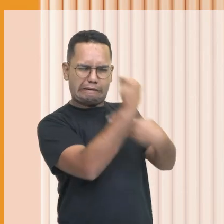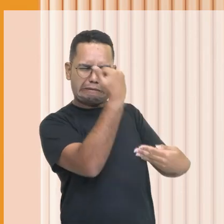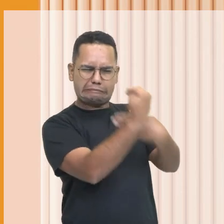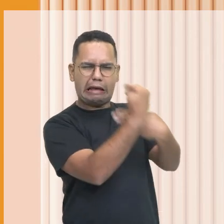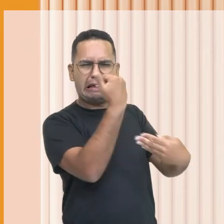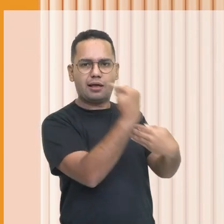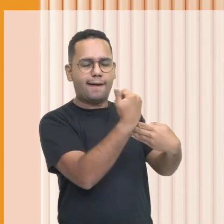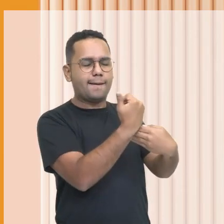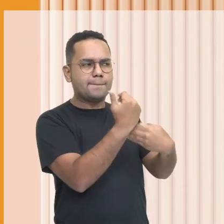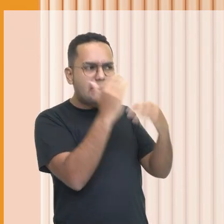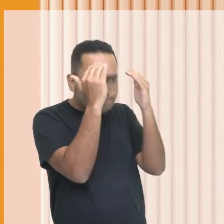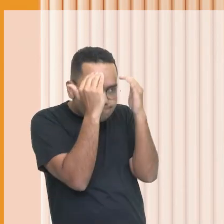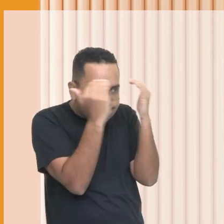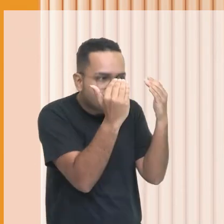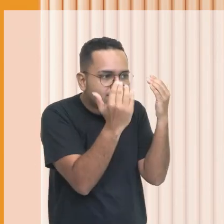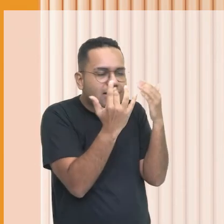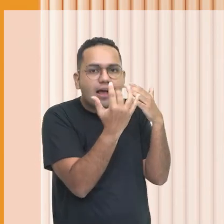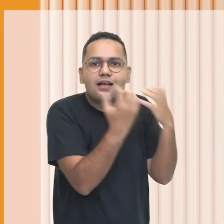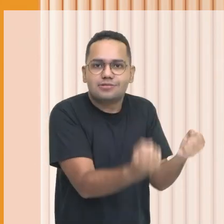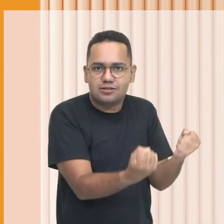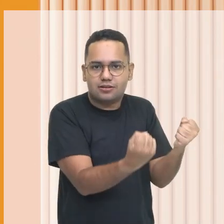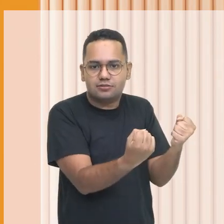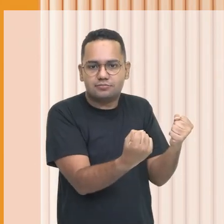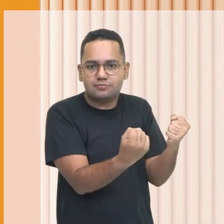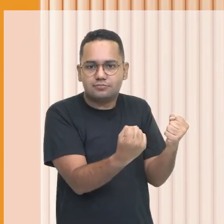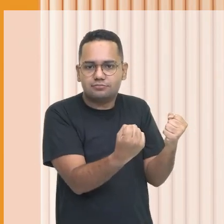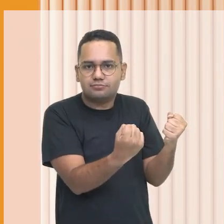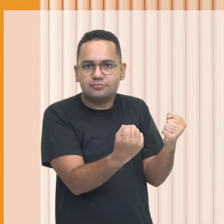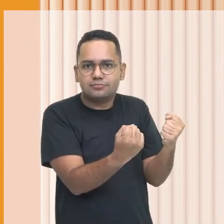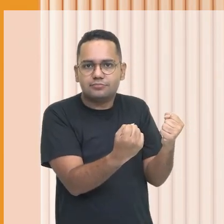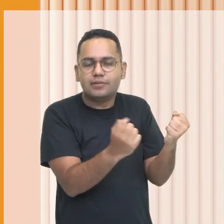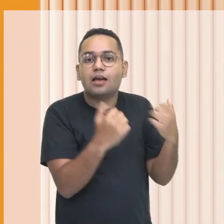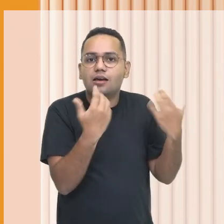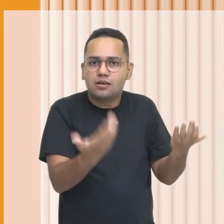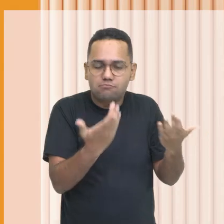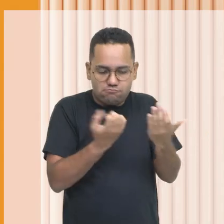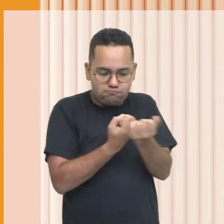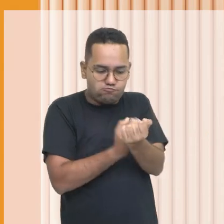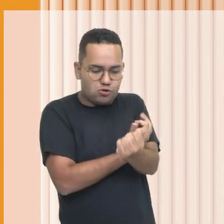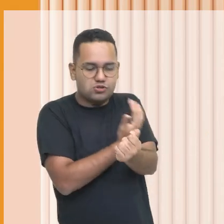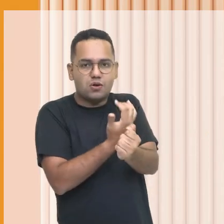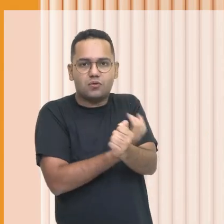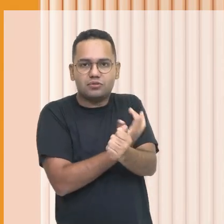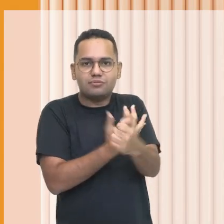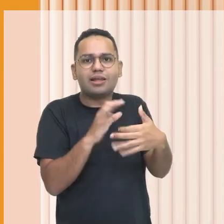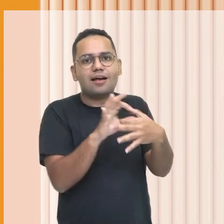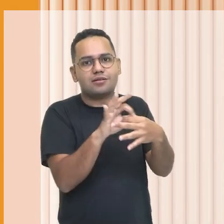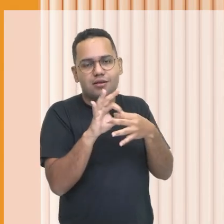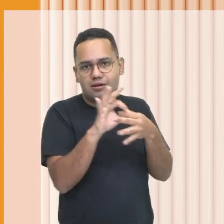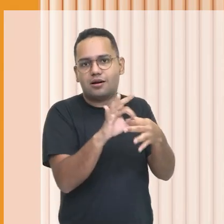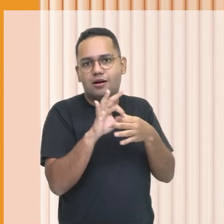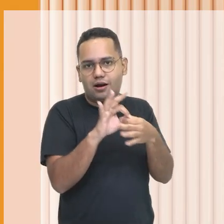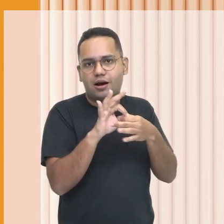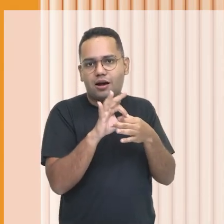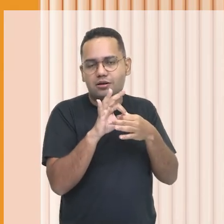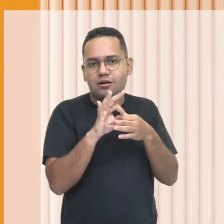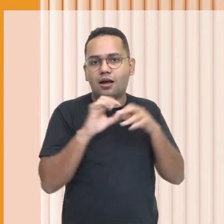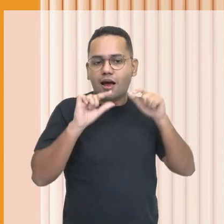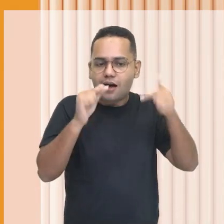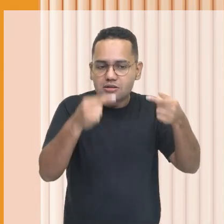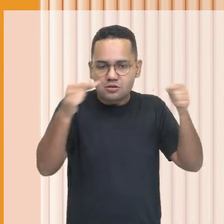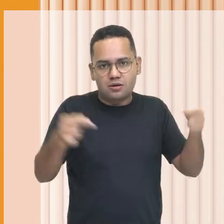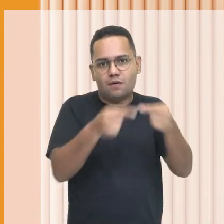coronel lhes dava. Então, a questão emocional também está envolvida nessas questões das práticas